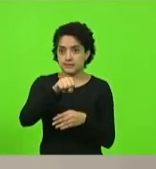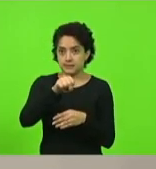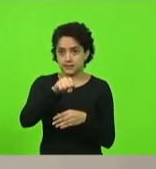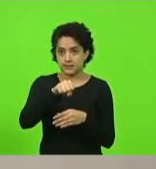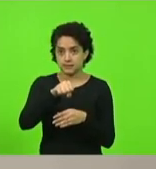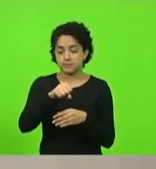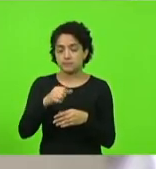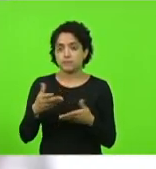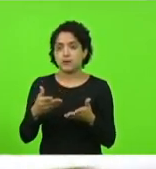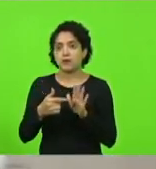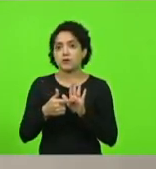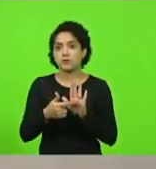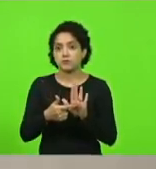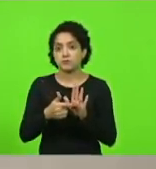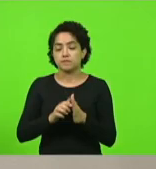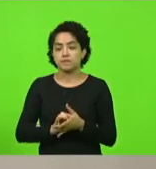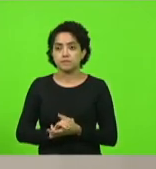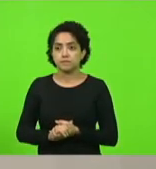presente matéria.